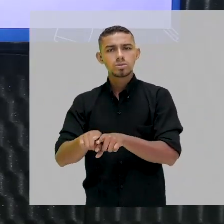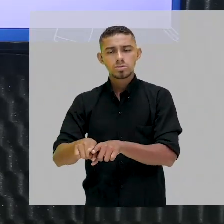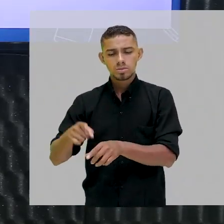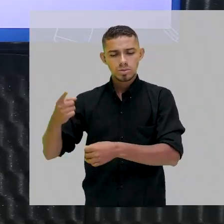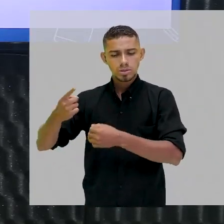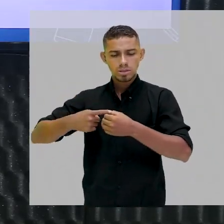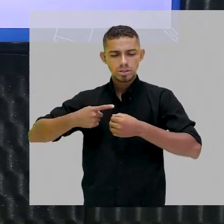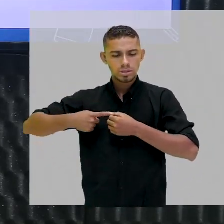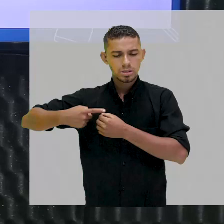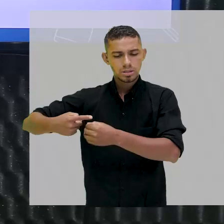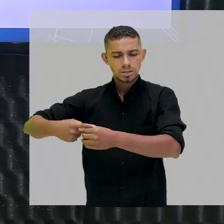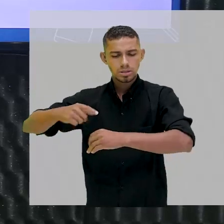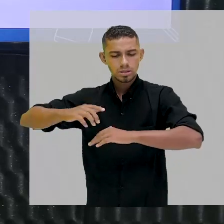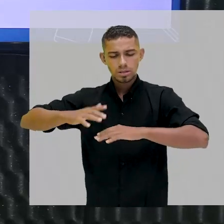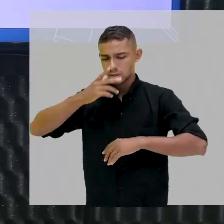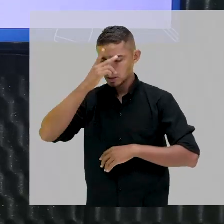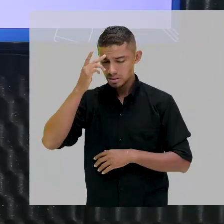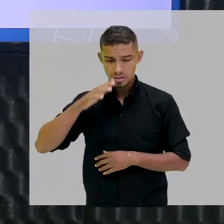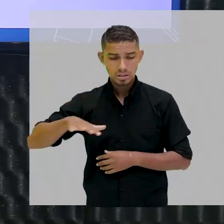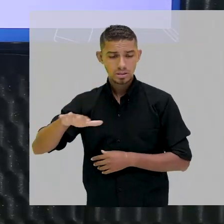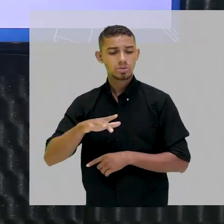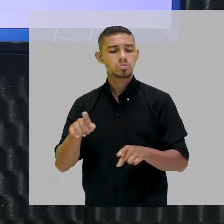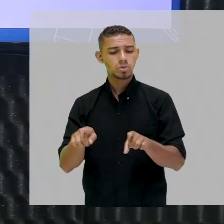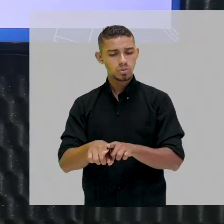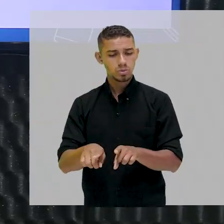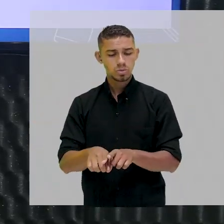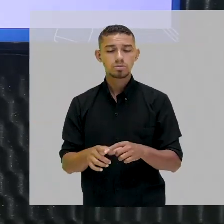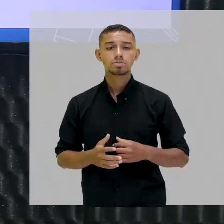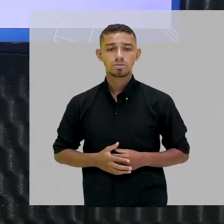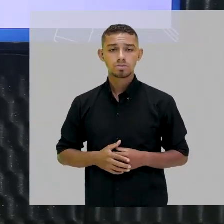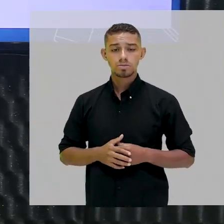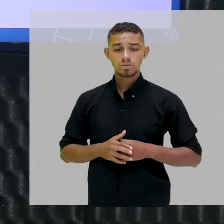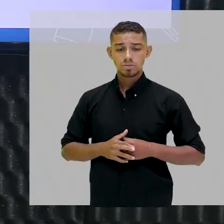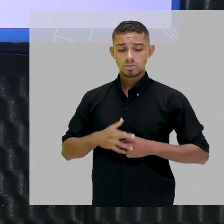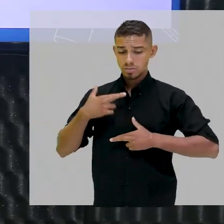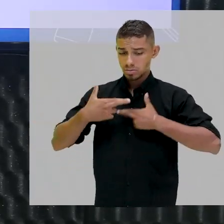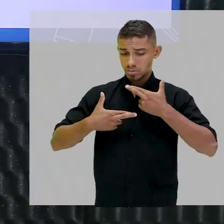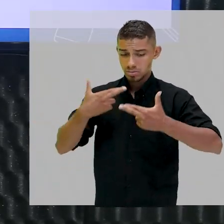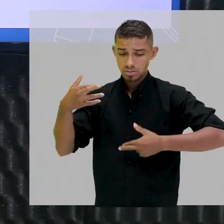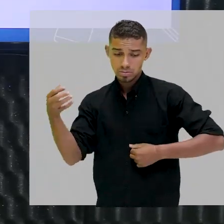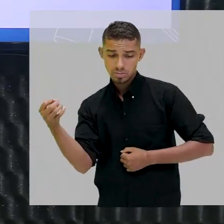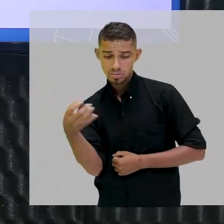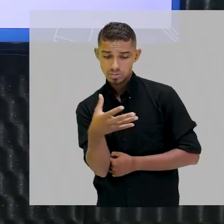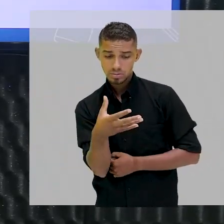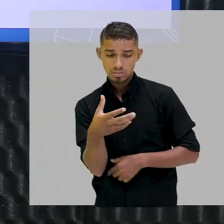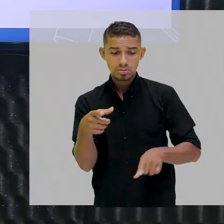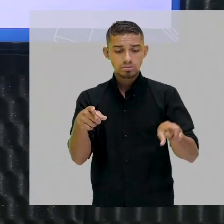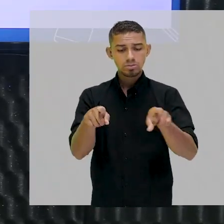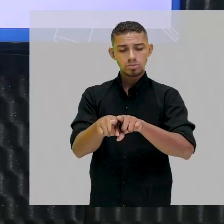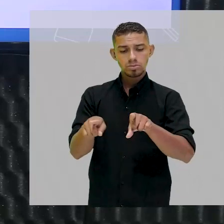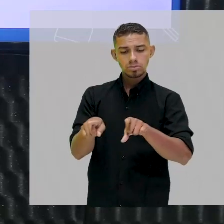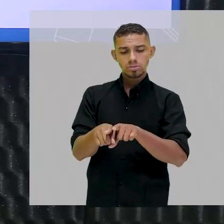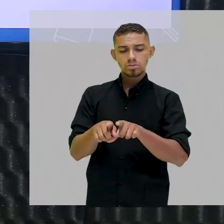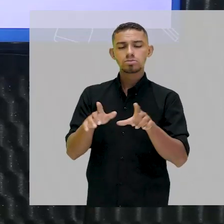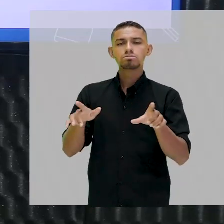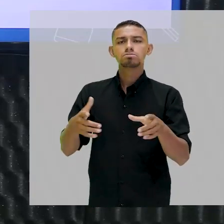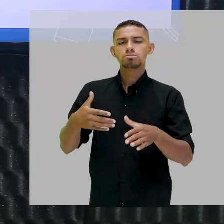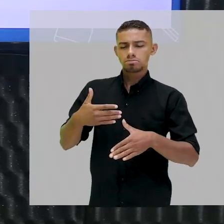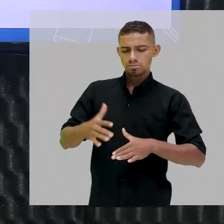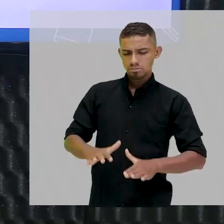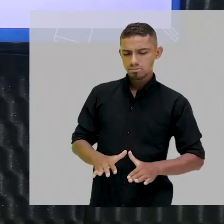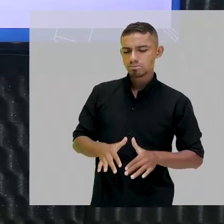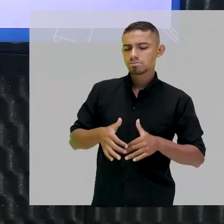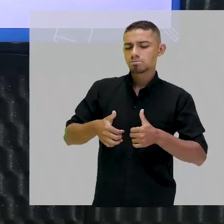dançavam. No Renascimento, como o próprio nome já sugere, existe ali um renascer, um ressurgir